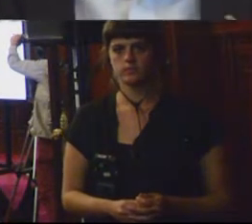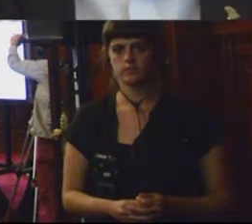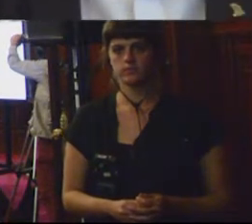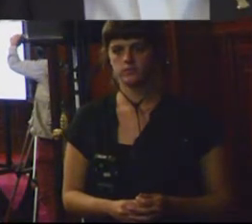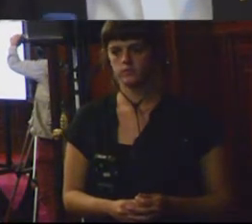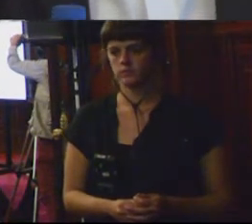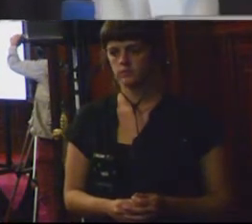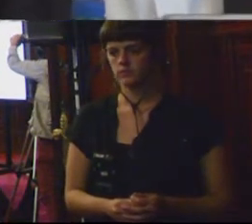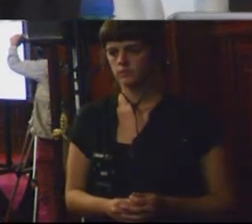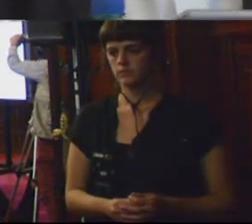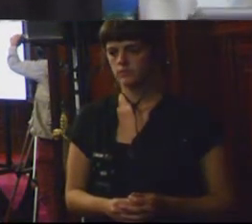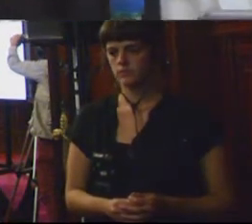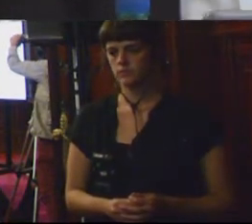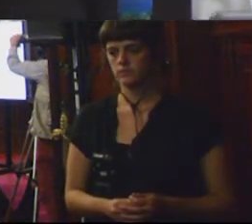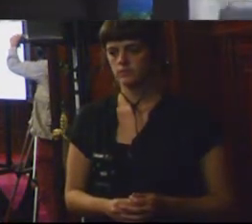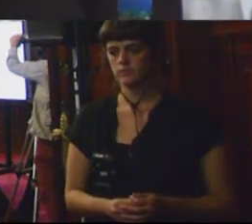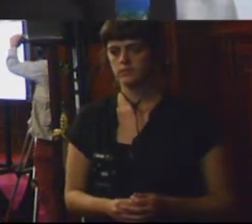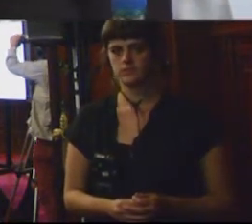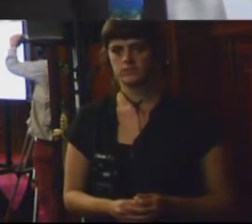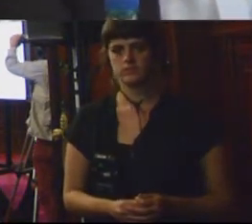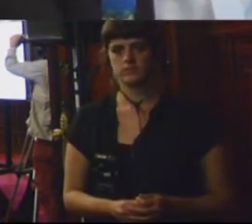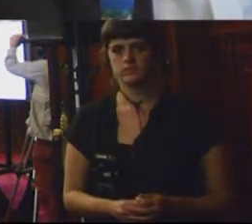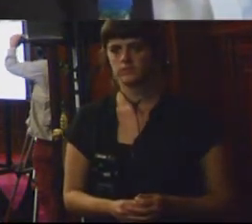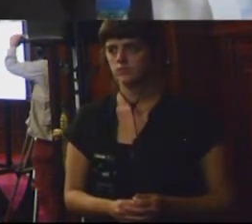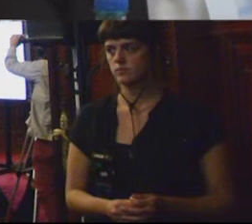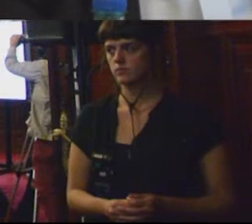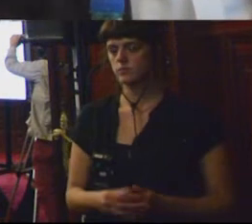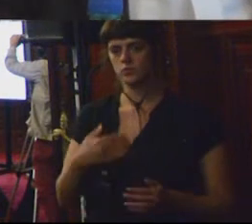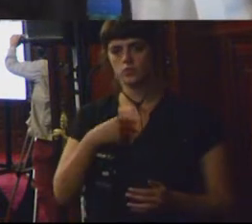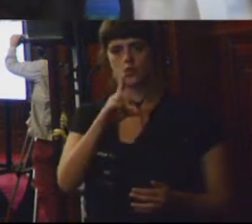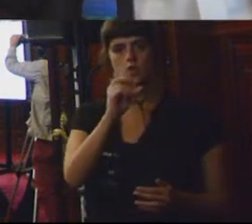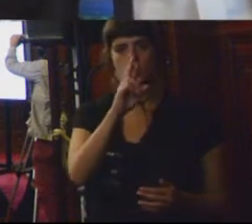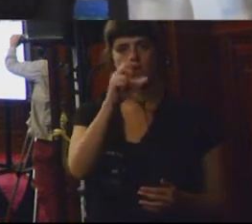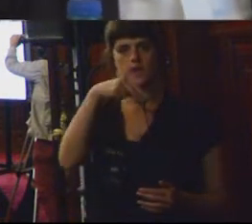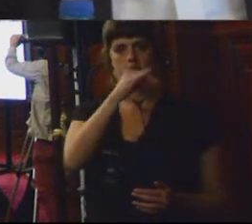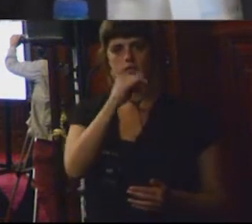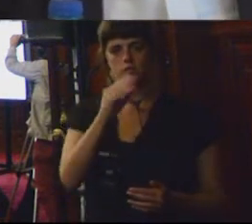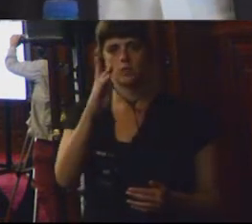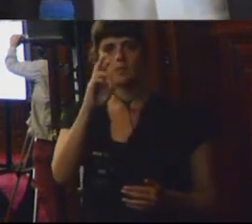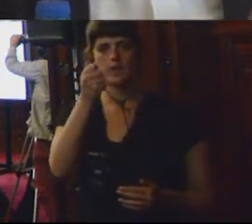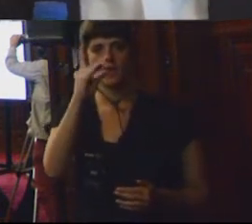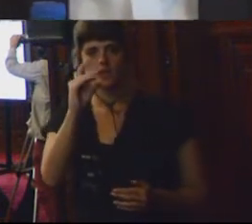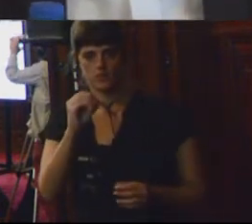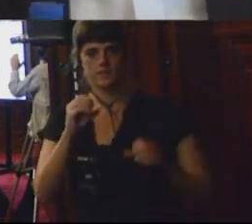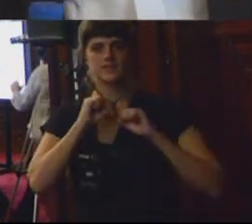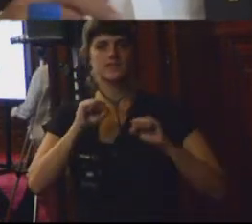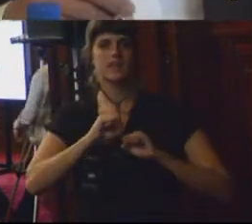Bem, eu sou Lourenço Prado, secretário de Relações Internacionais da UGT, União Geral dos Trabalhadores do